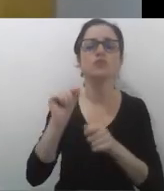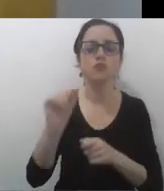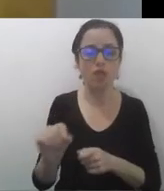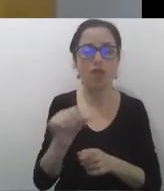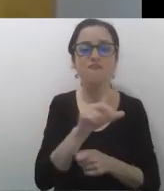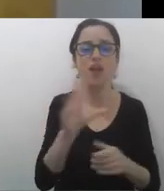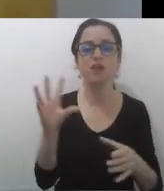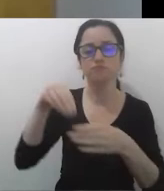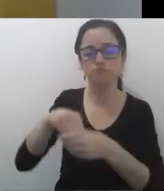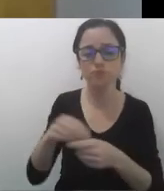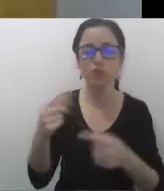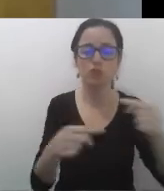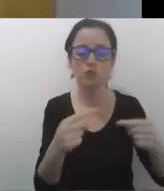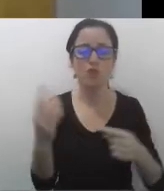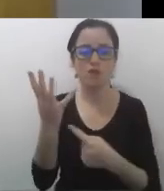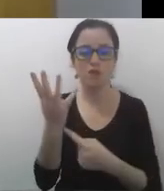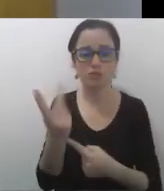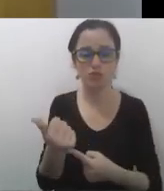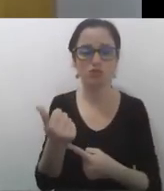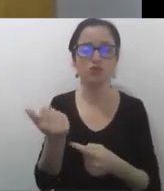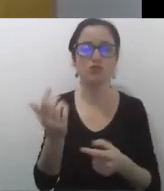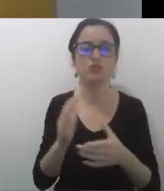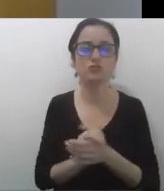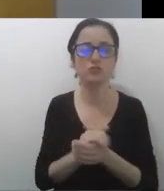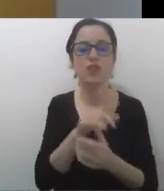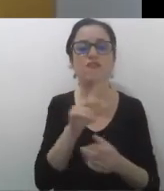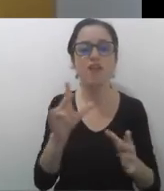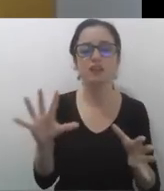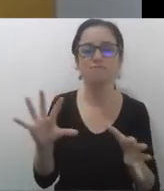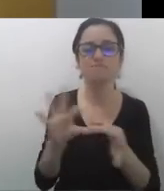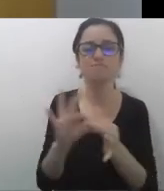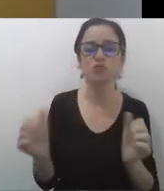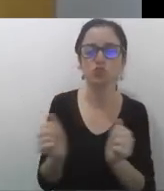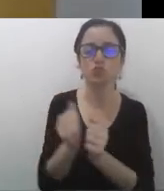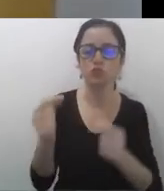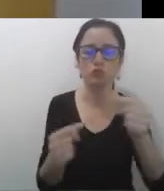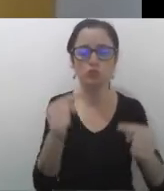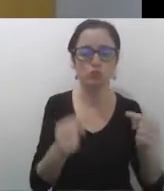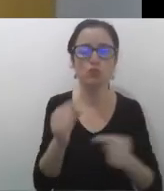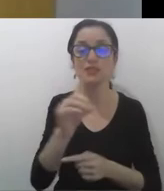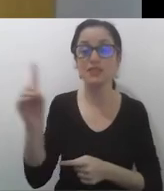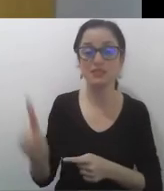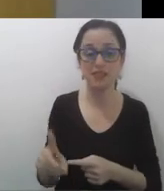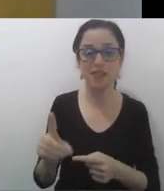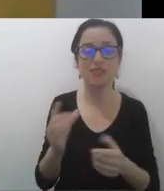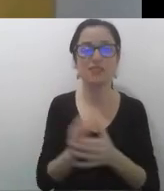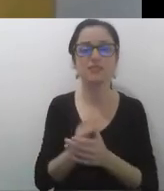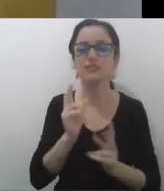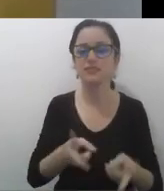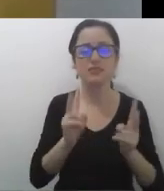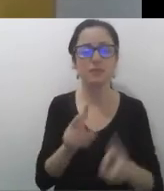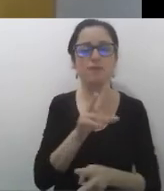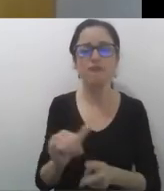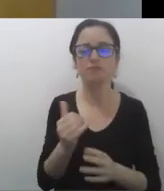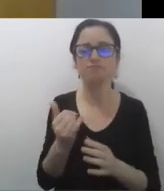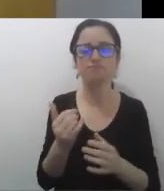ele vai fazer? Ele vai integrar a discussão de arte, mas vai abraçar a discussão de design.